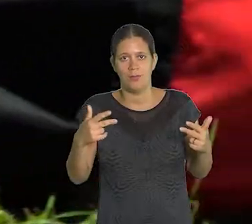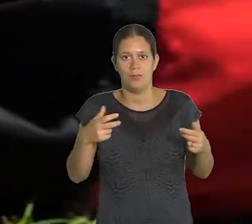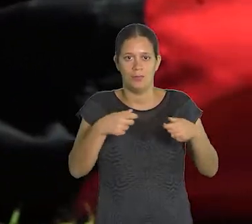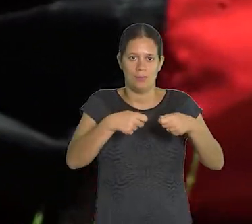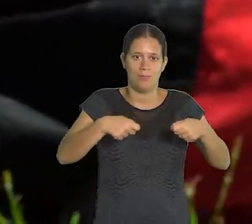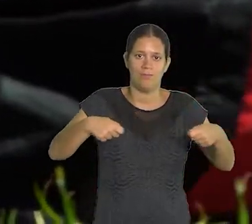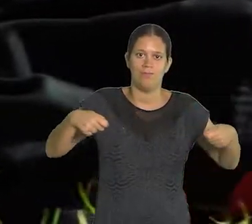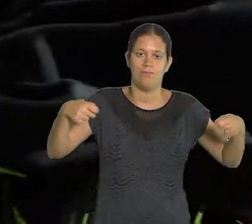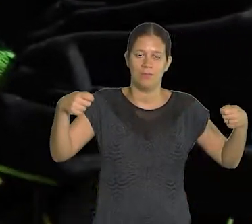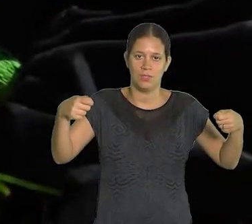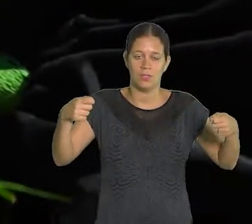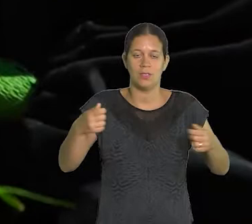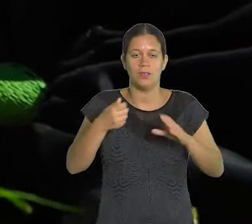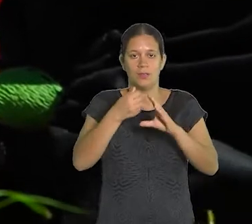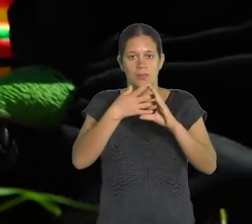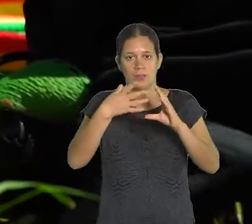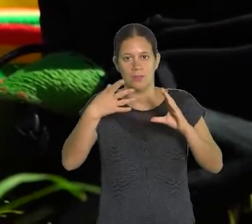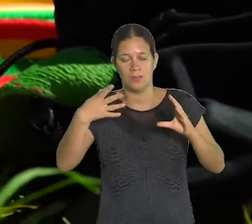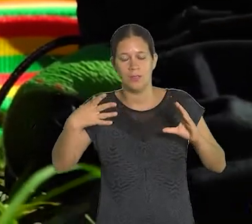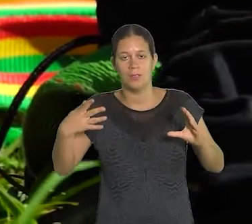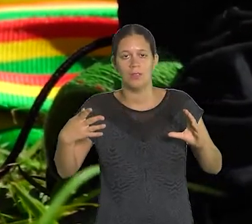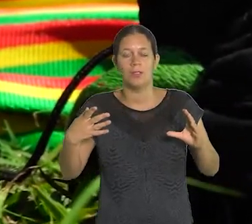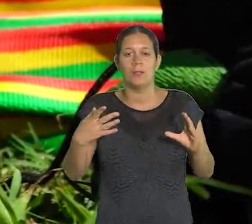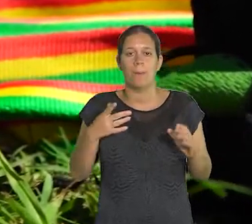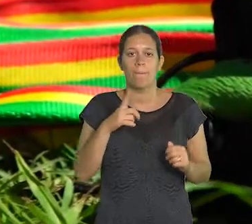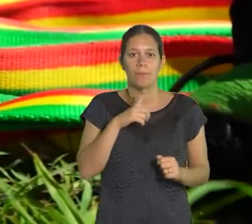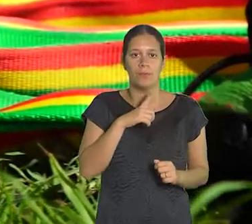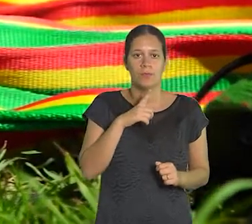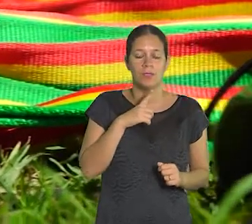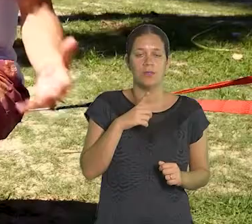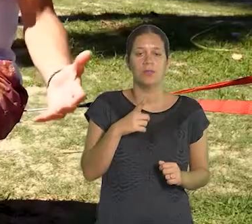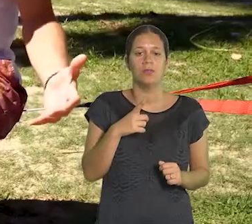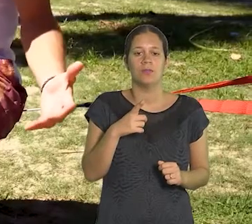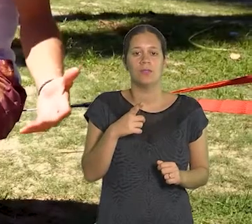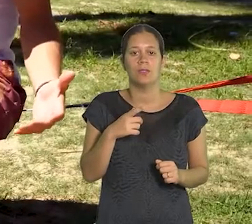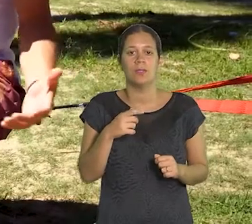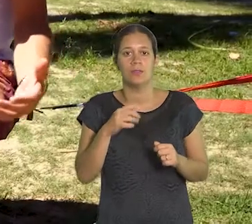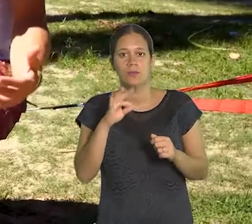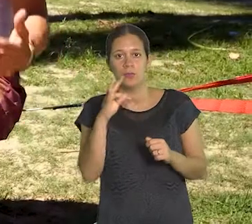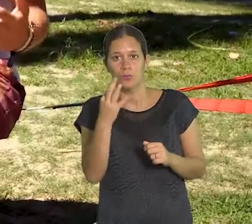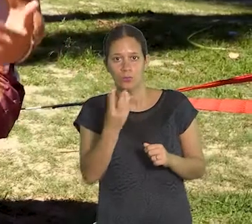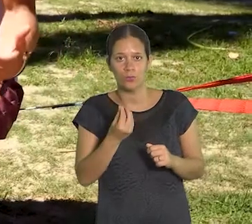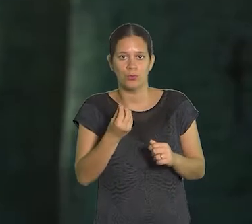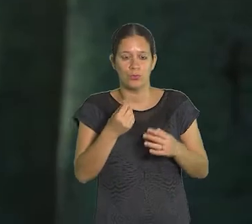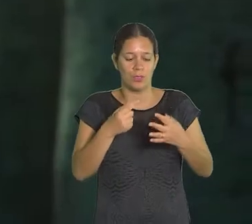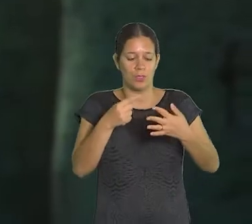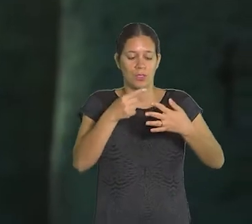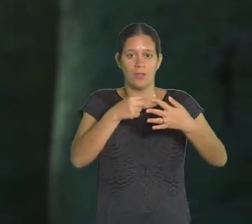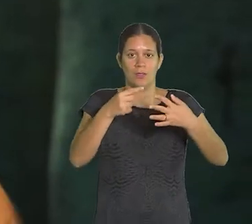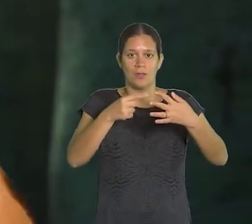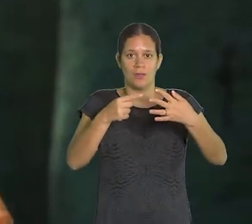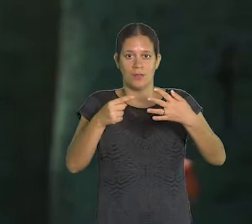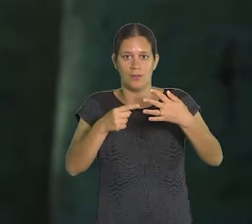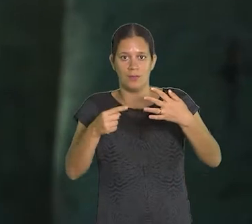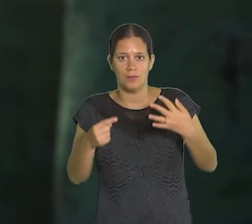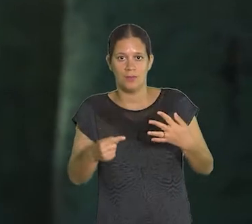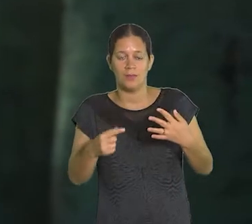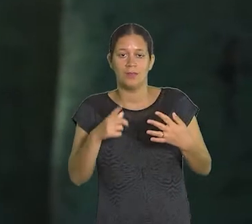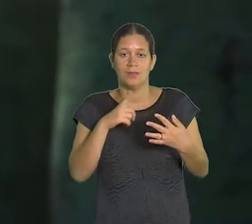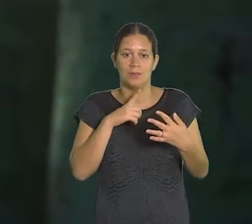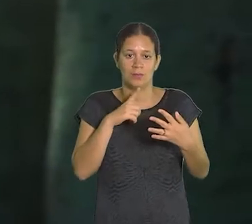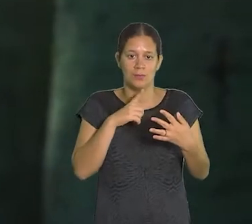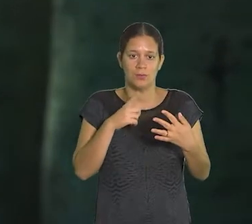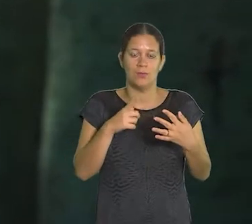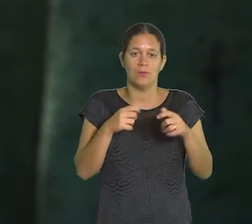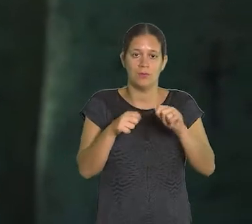fita. As fitas características e os materiais predominantes no slackline são o nylon e o poliéster. A grande maioria